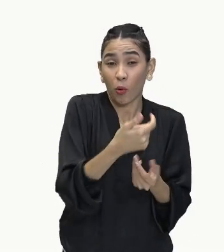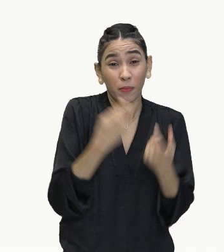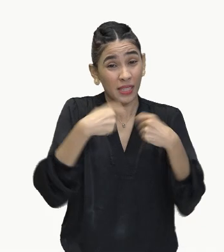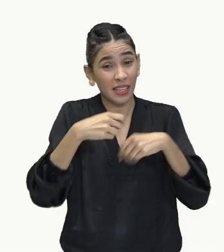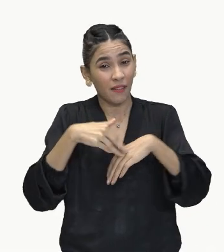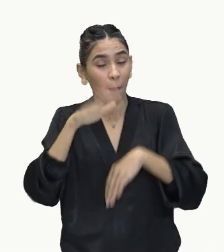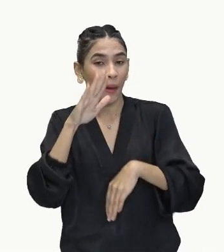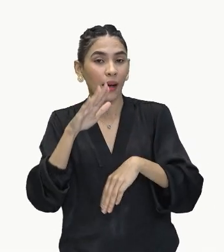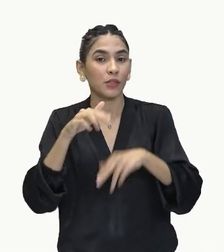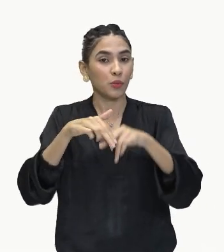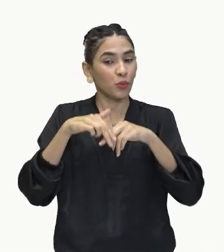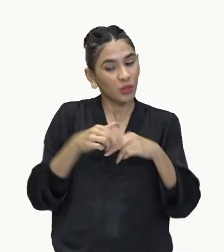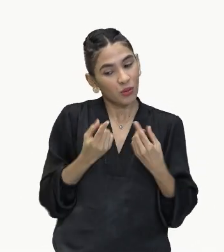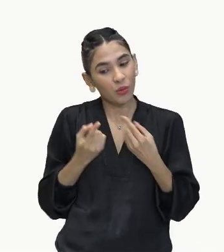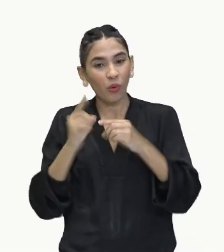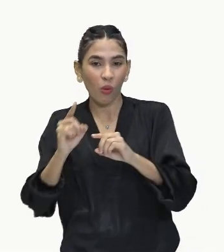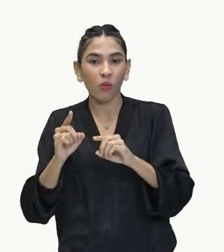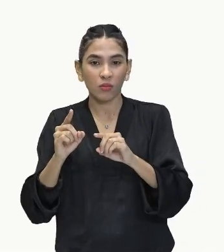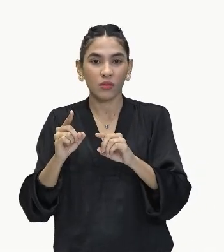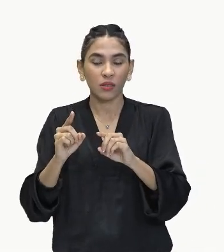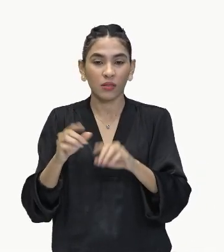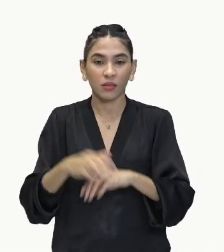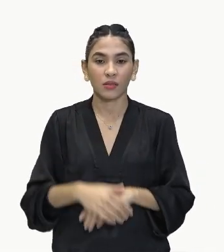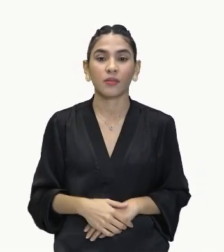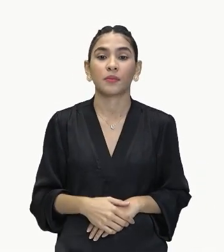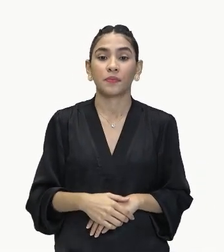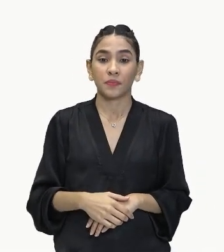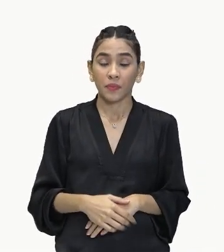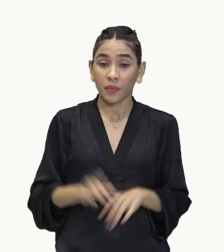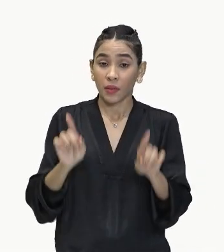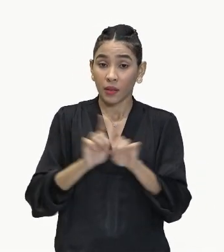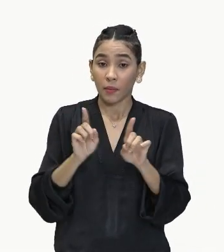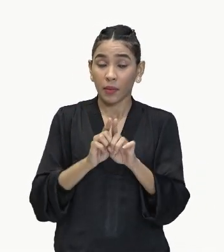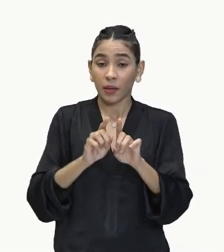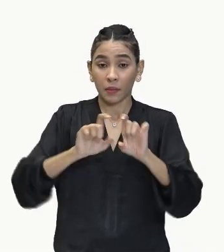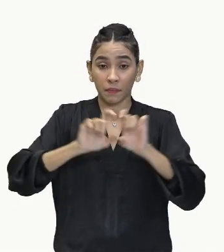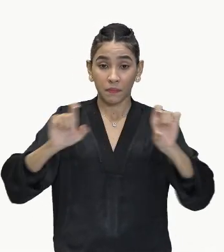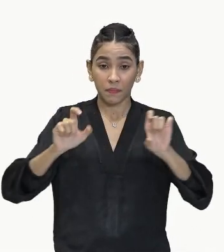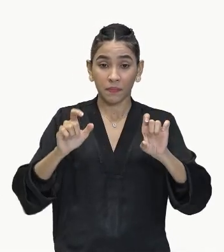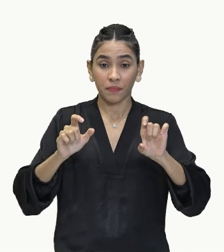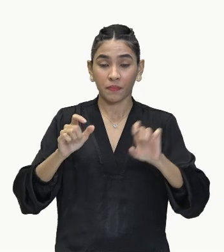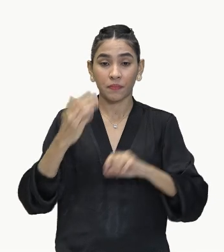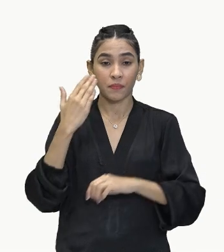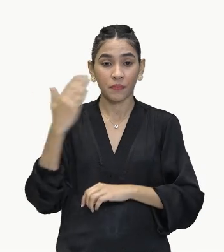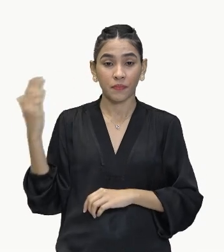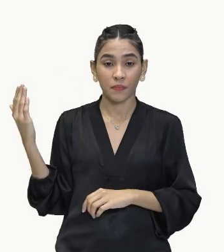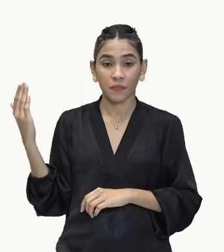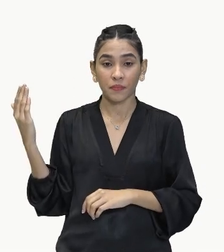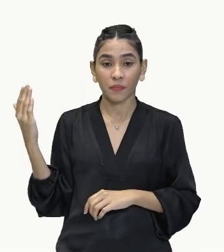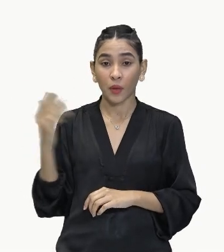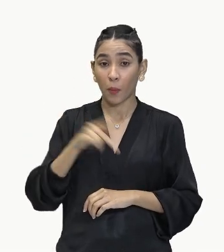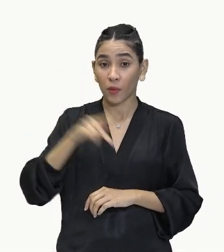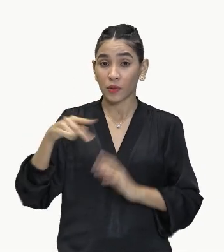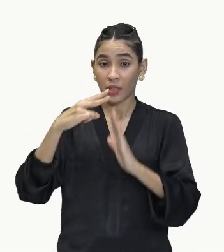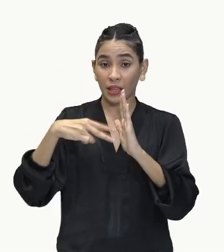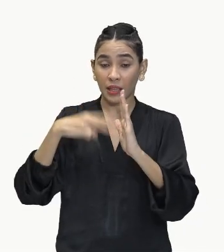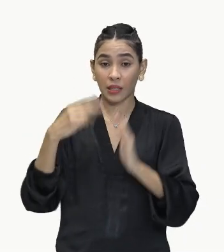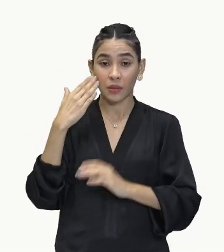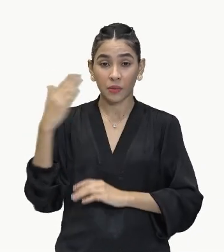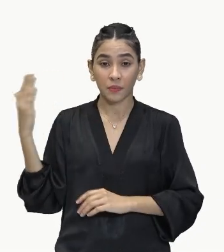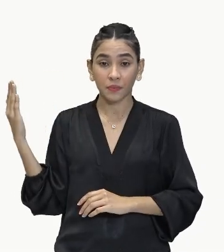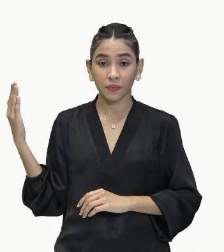vão combater. E ainda o trecho que a gente separou diz o seguinte: clame a saparia em